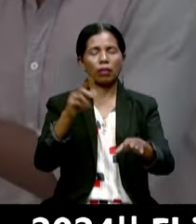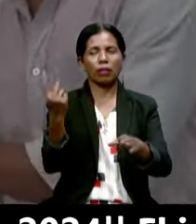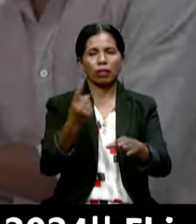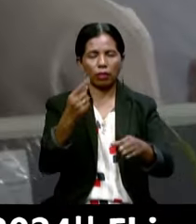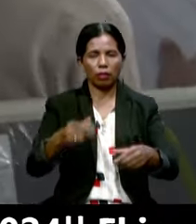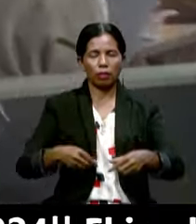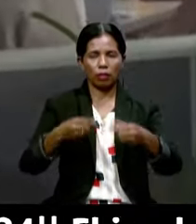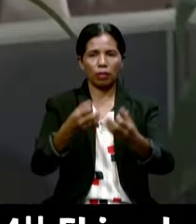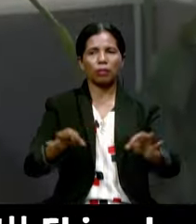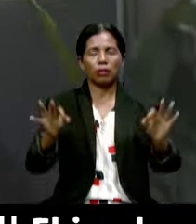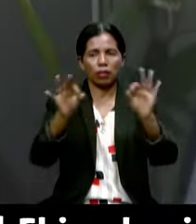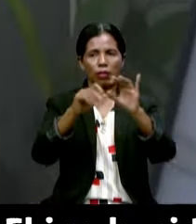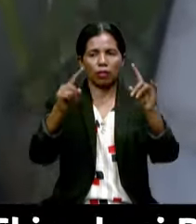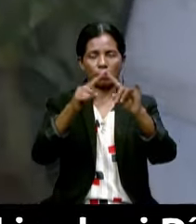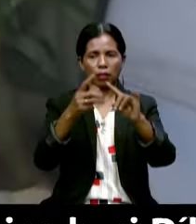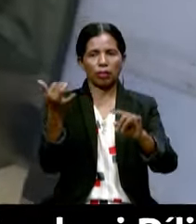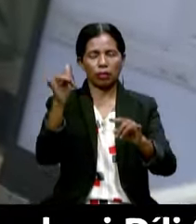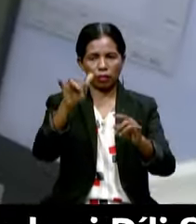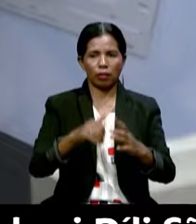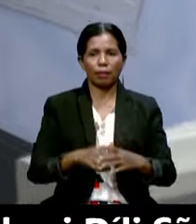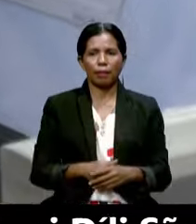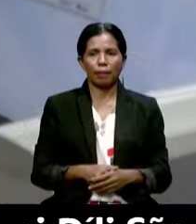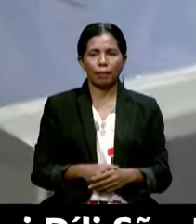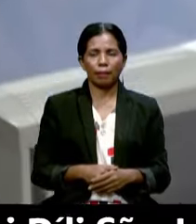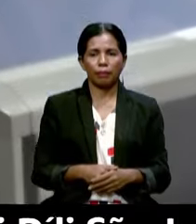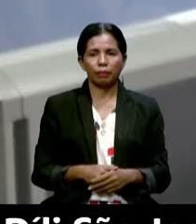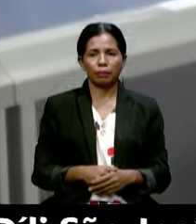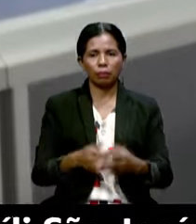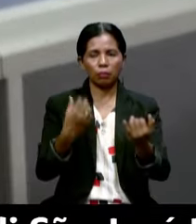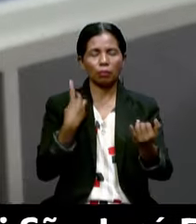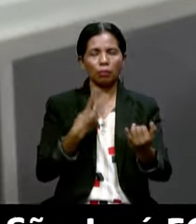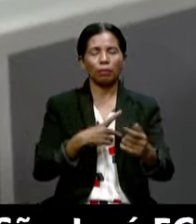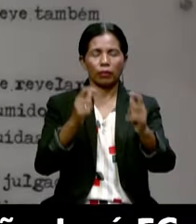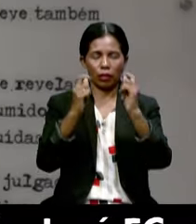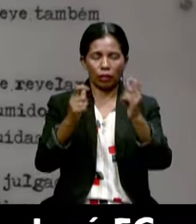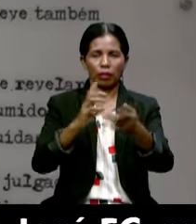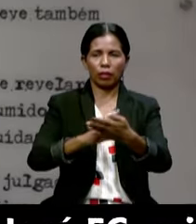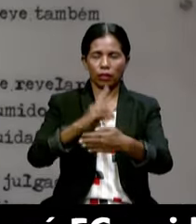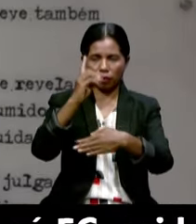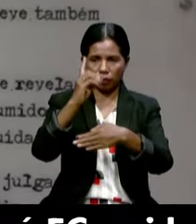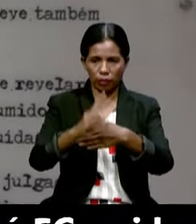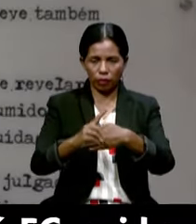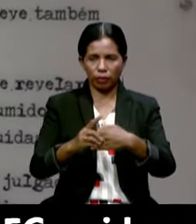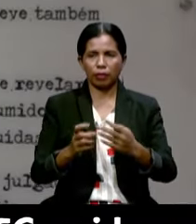for prioridade Uluk Basira. Agora, né, Dadão, a mi tentado desenvolver ela.